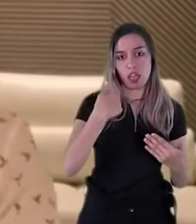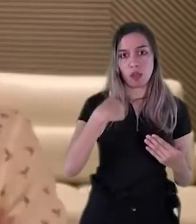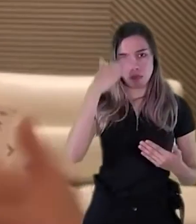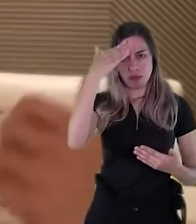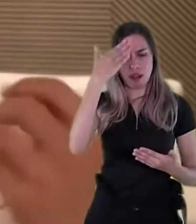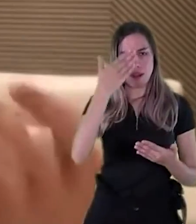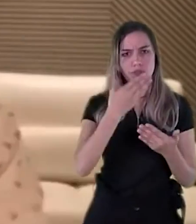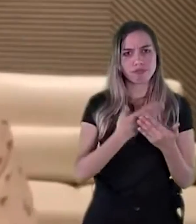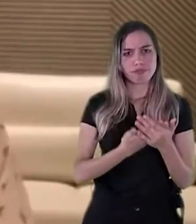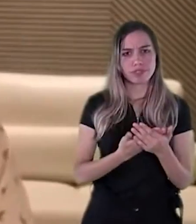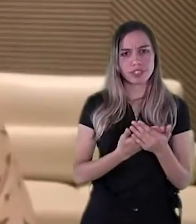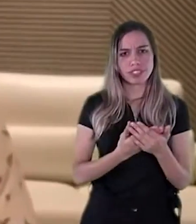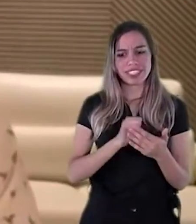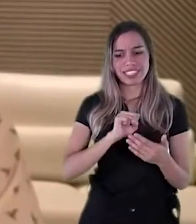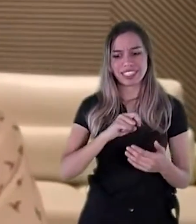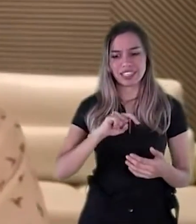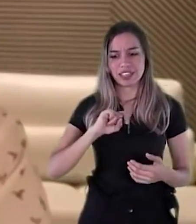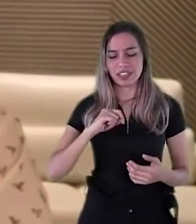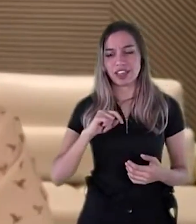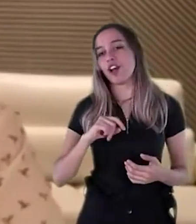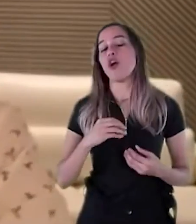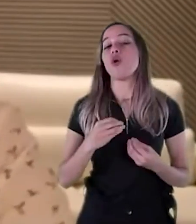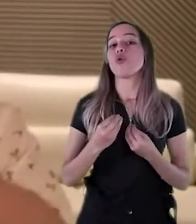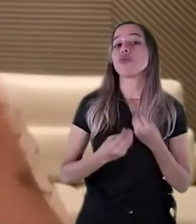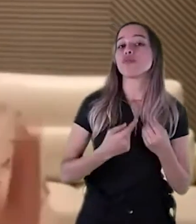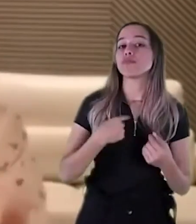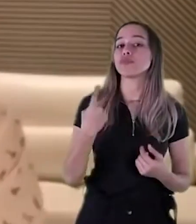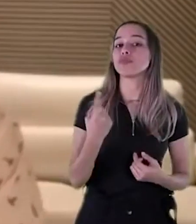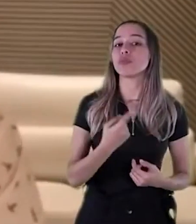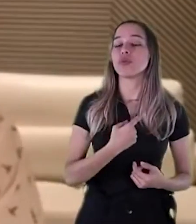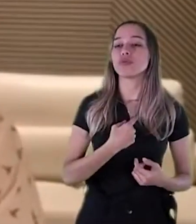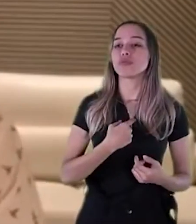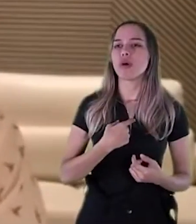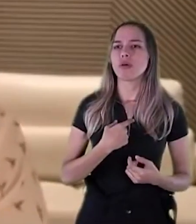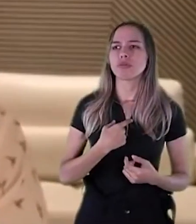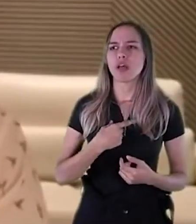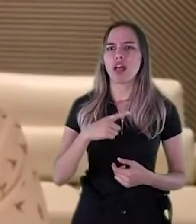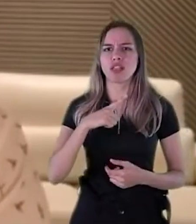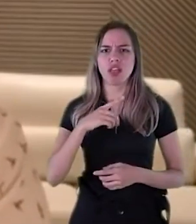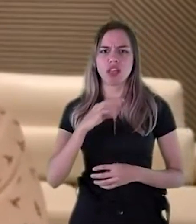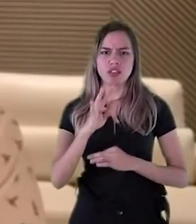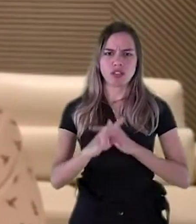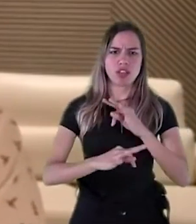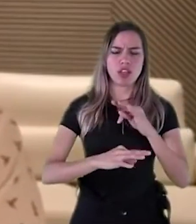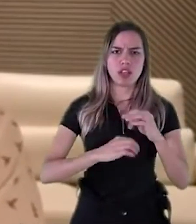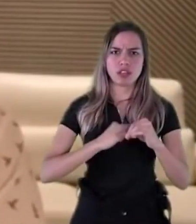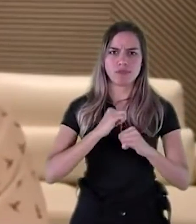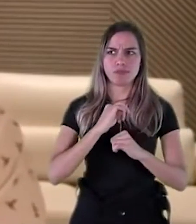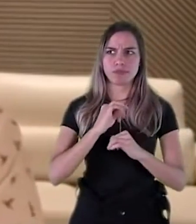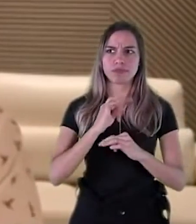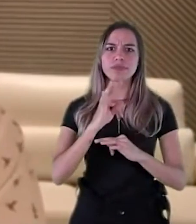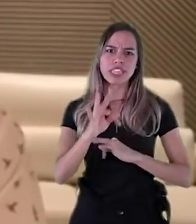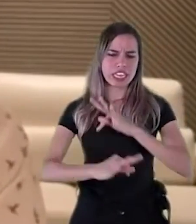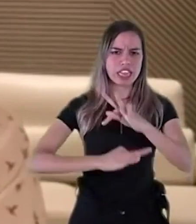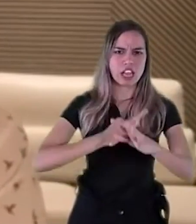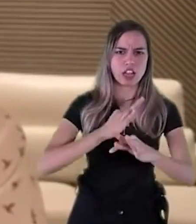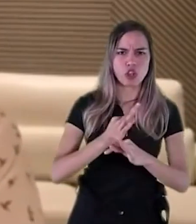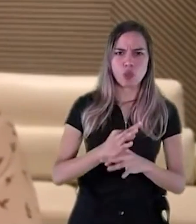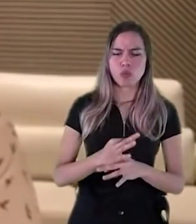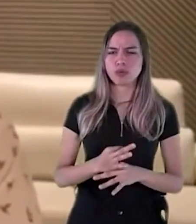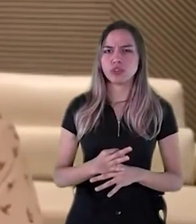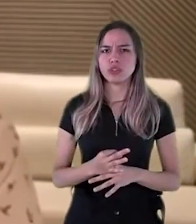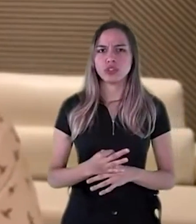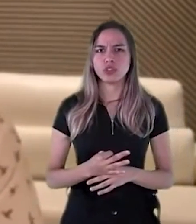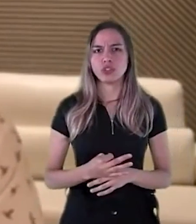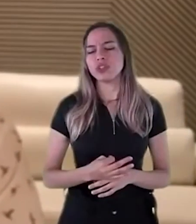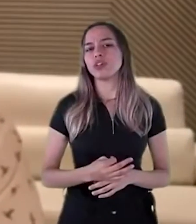nós estejamos muito modernizados, com acesso a muita tecnologia, o ser humano continua sendo tão rudimentar quanto